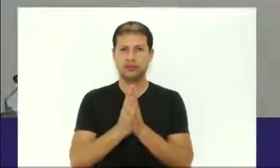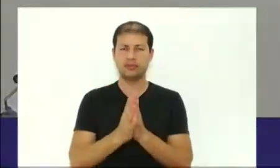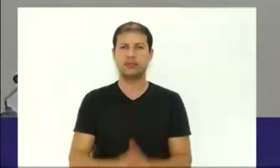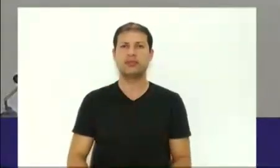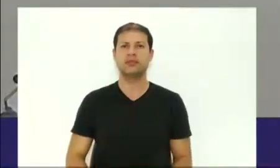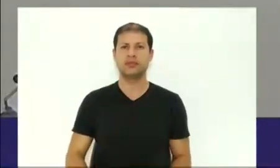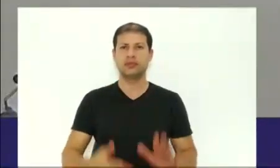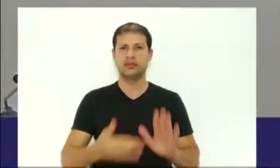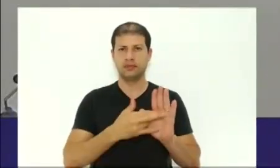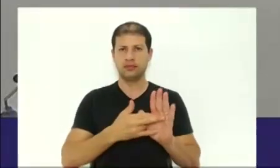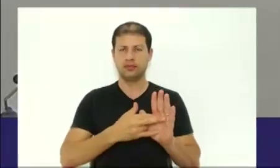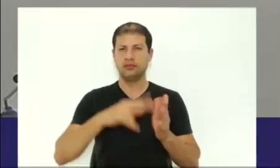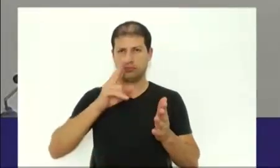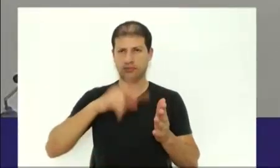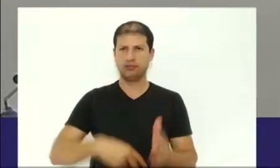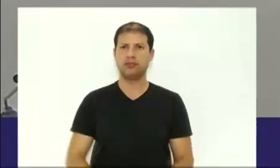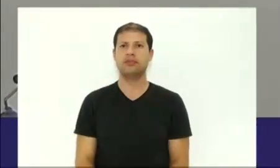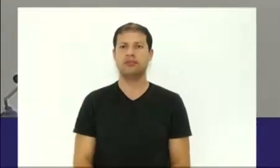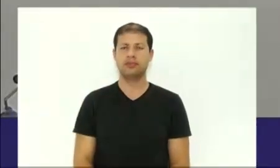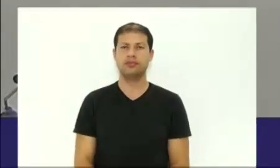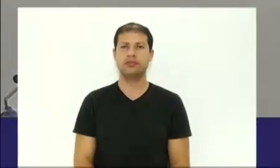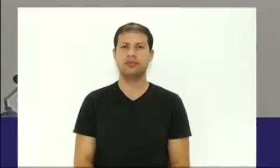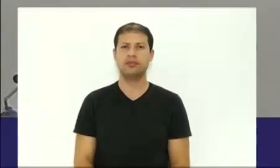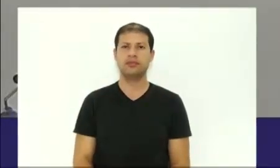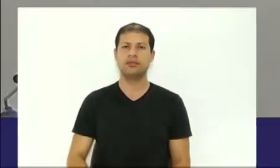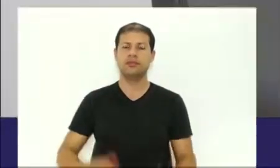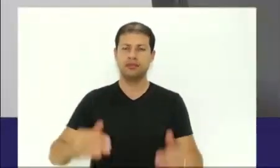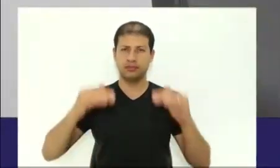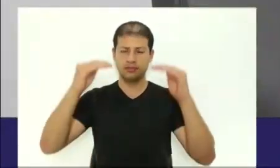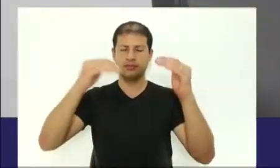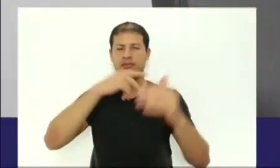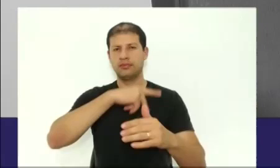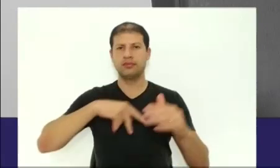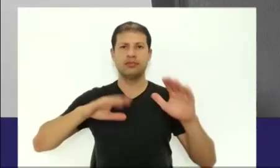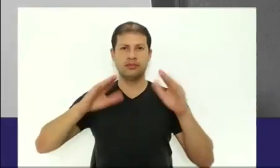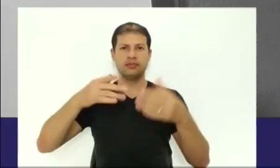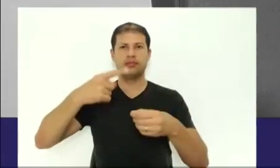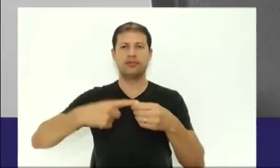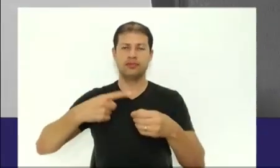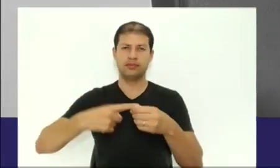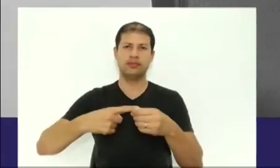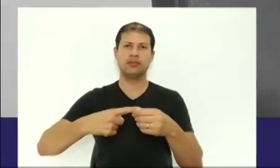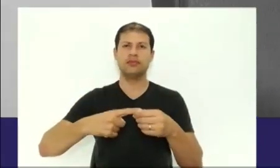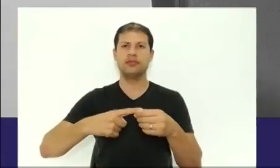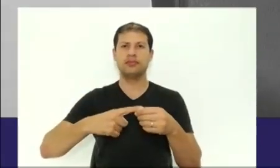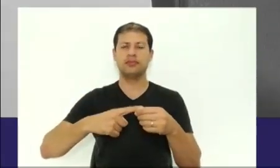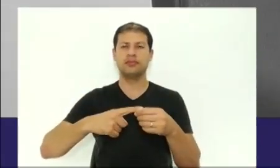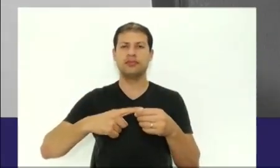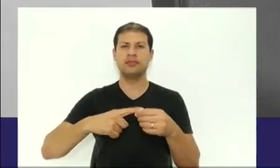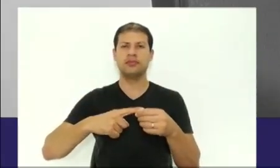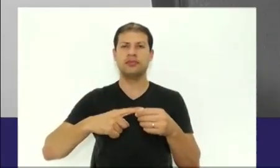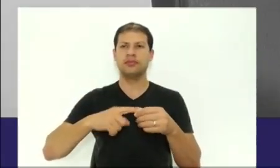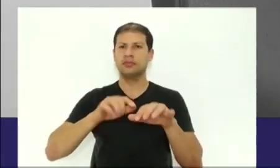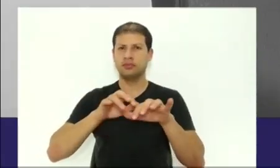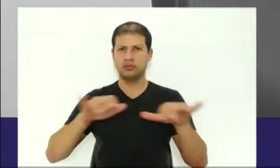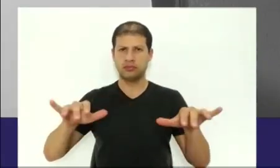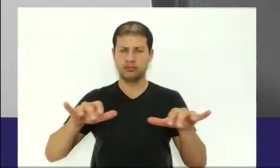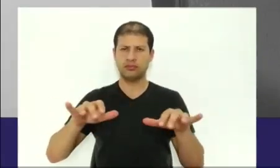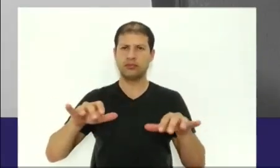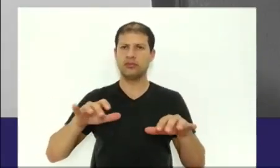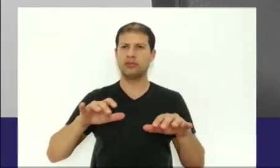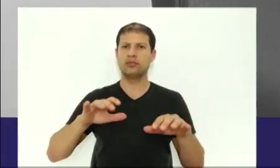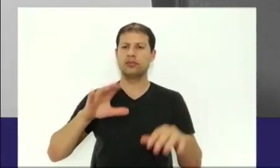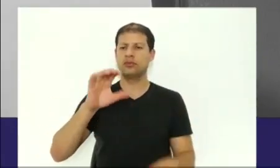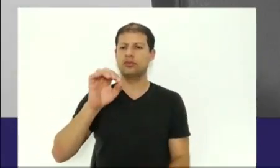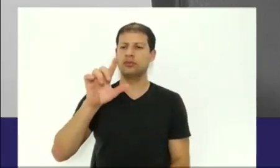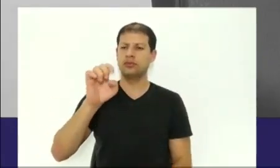regimental, será lida. Excelentíssimo senhor presidente da Câmara Municipal, o escritório Colense Advogados foi fundado